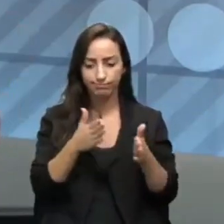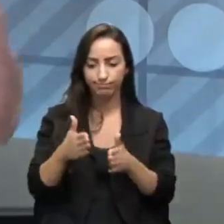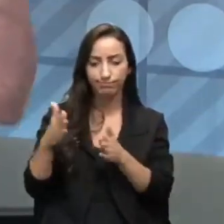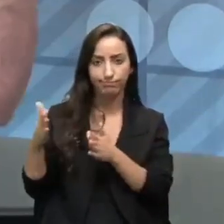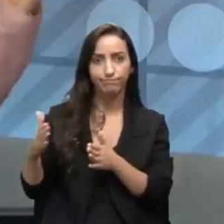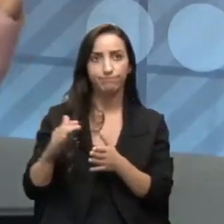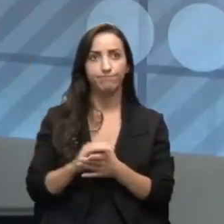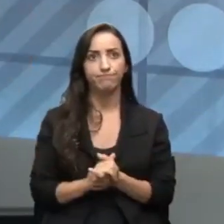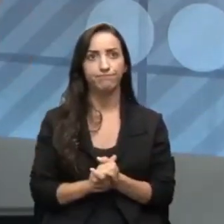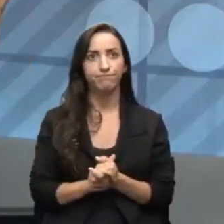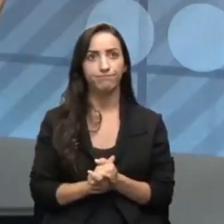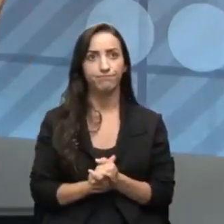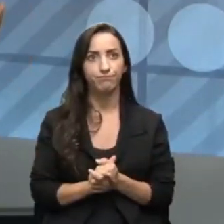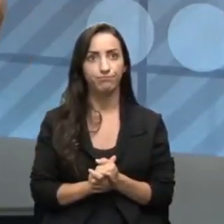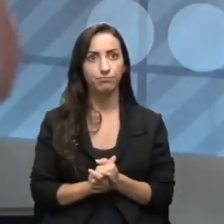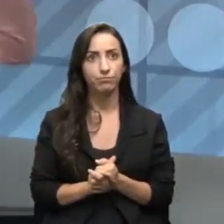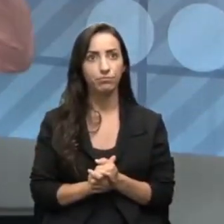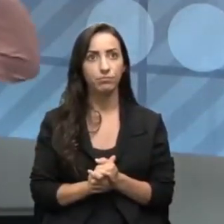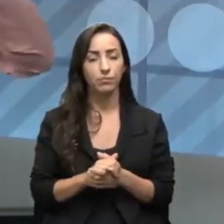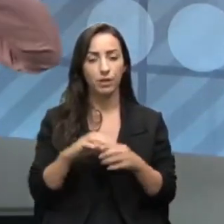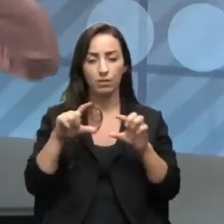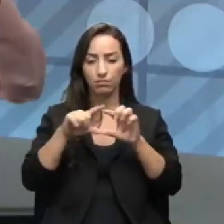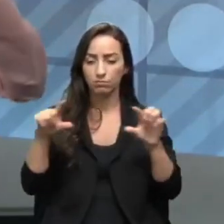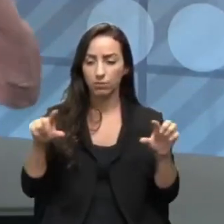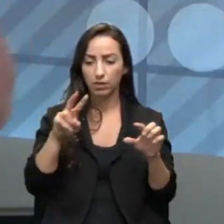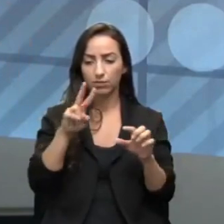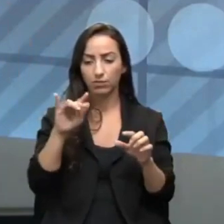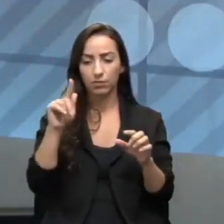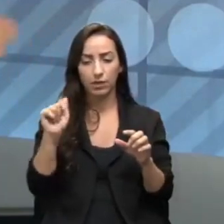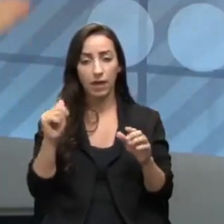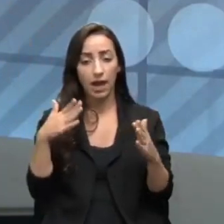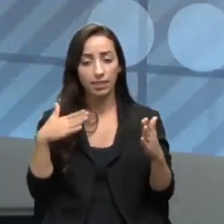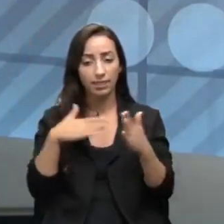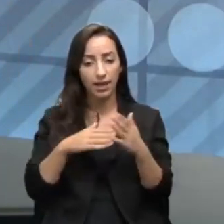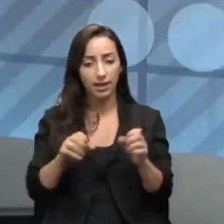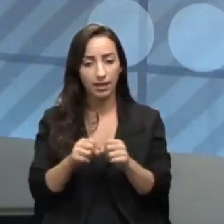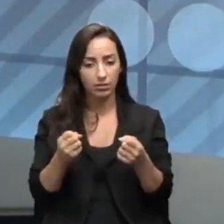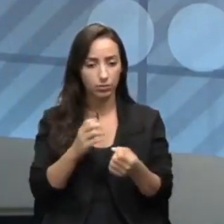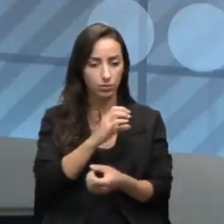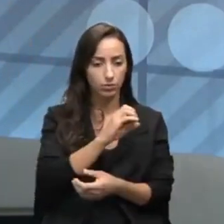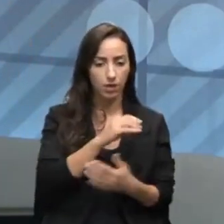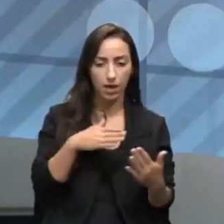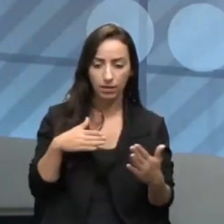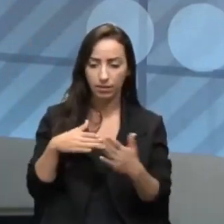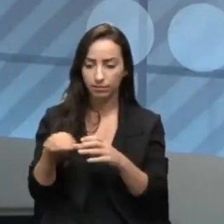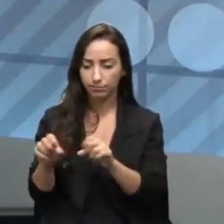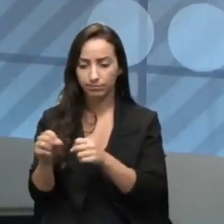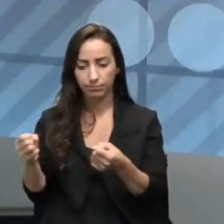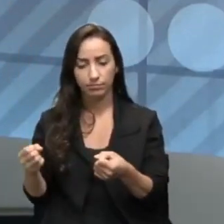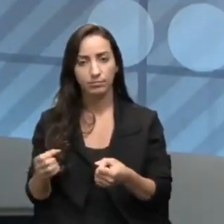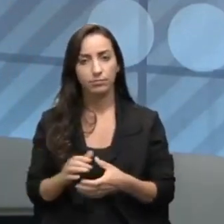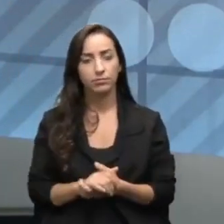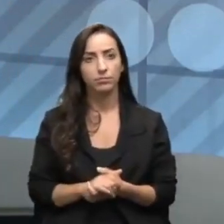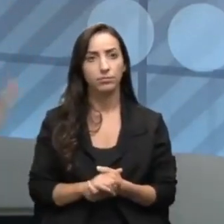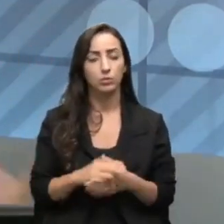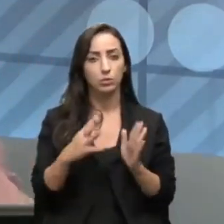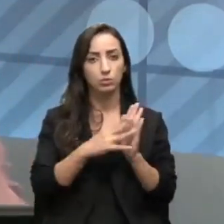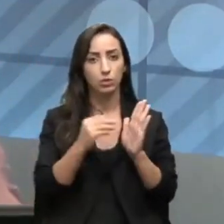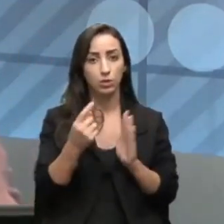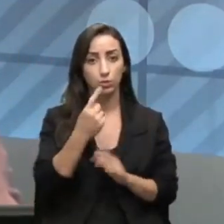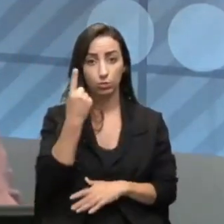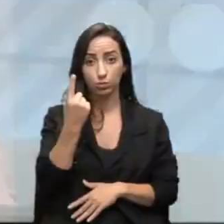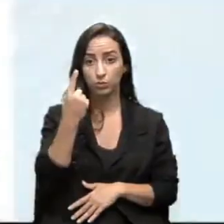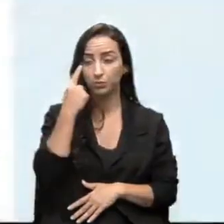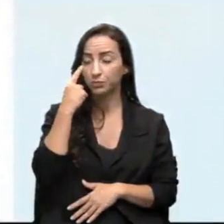o carregamento de uma viga até que ela venha à ruptura, então do zero até a ruptura. No modelo 1,